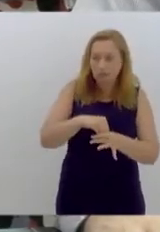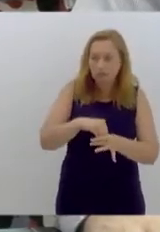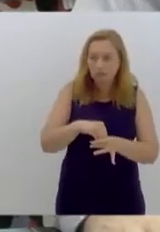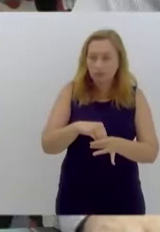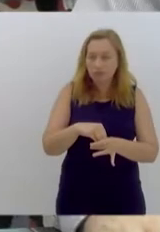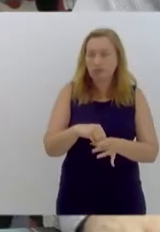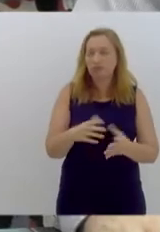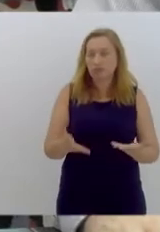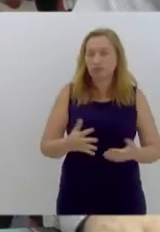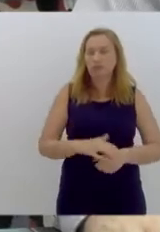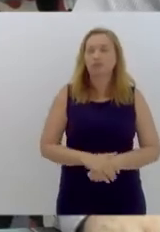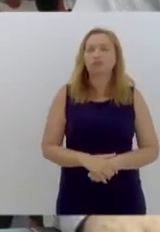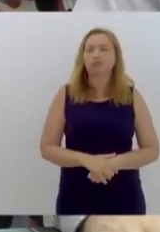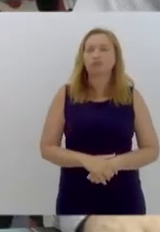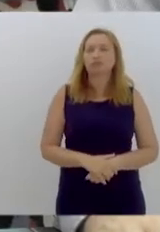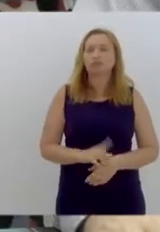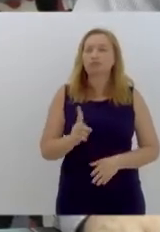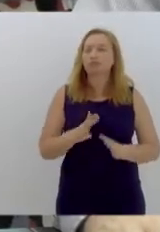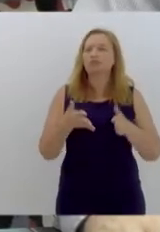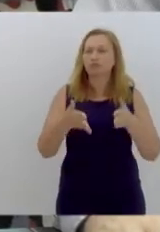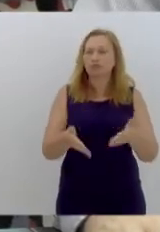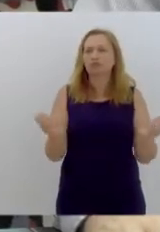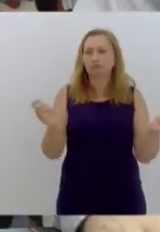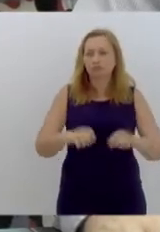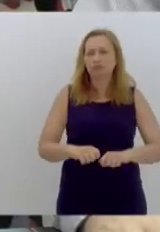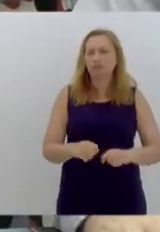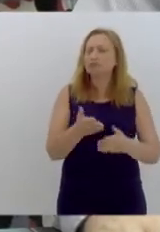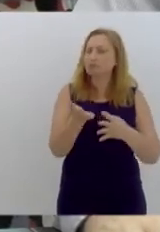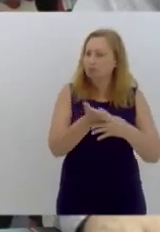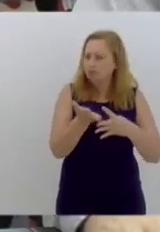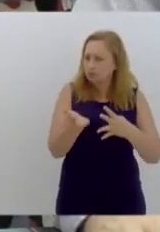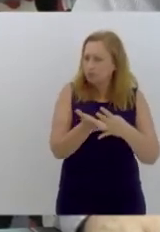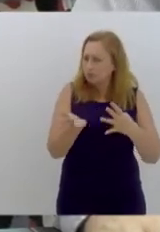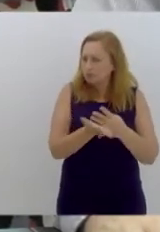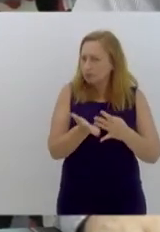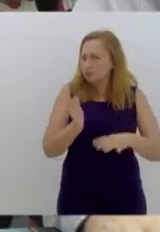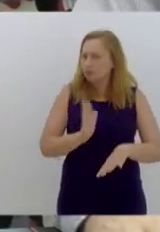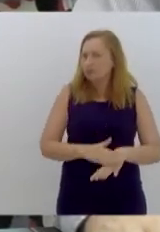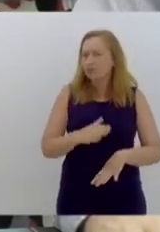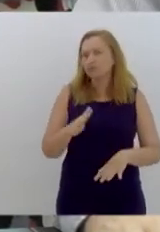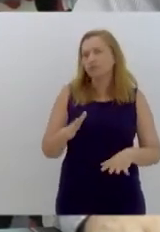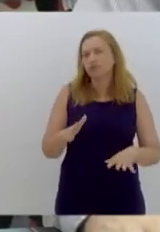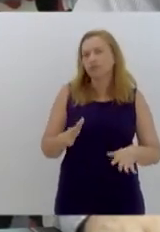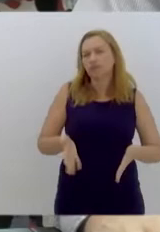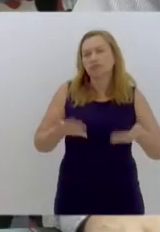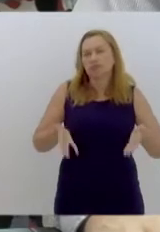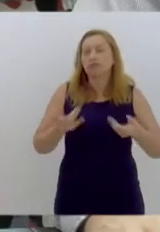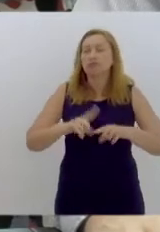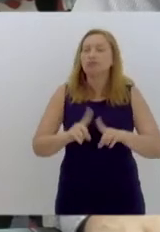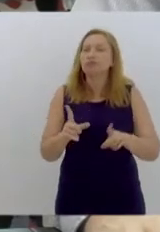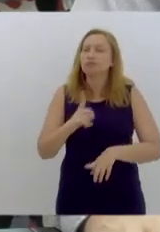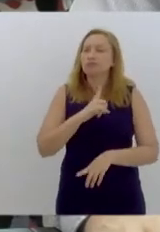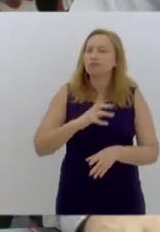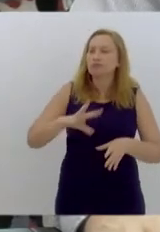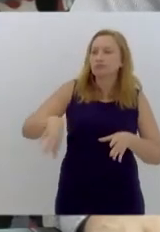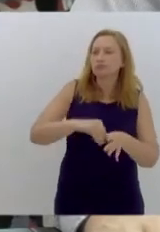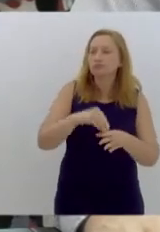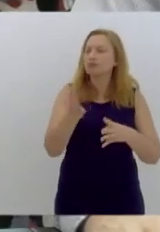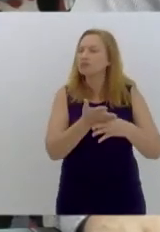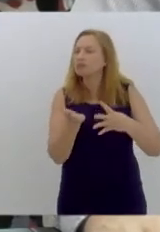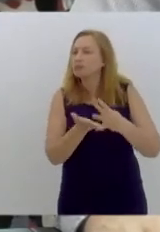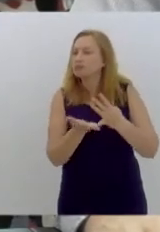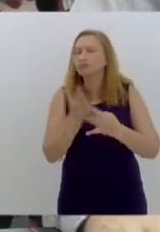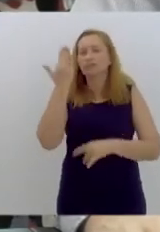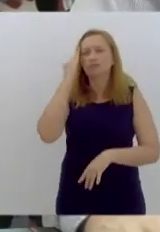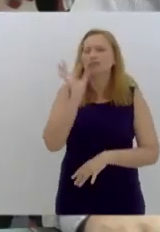ser brigado. Então, não está nem se entrando aqui a possibilidade de um parcelamento que seja mais folgável, mas que tenha, dentro desse parcelamento, o